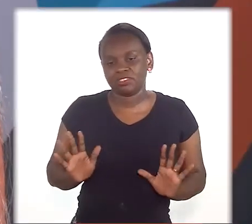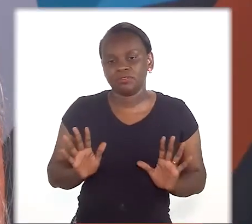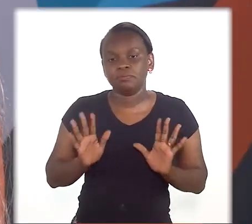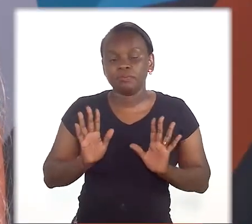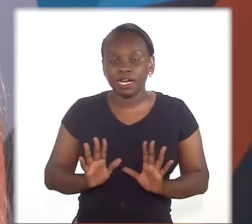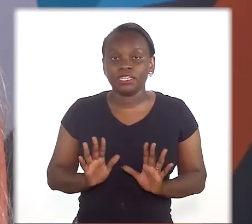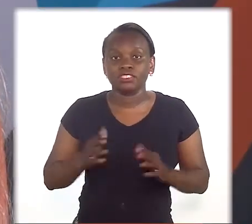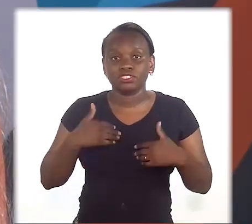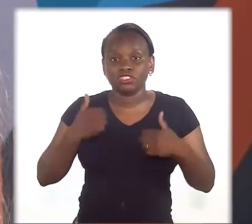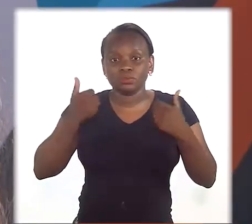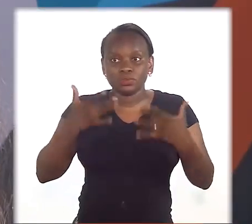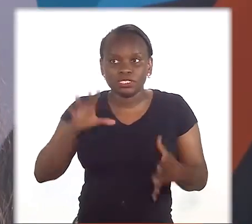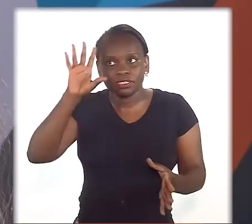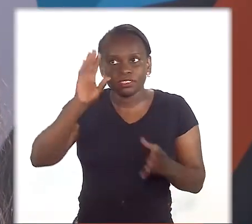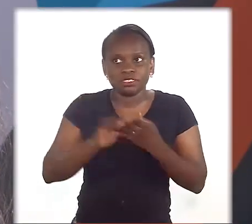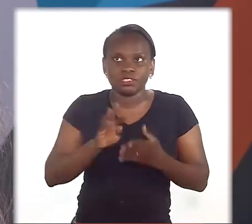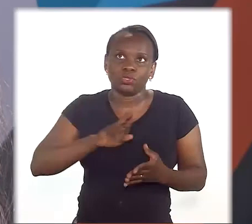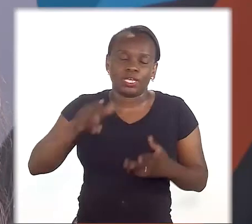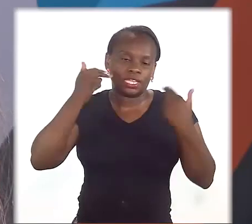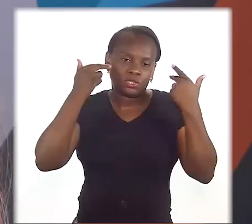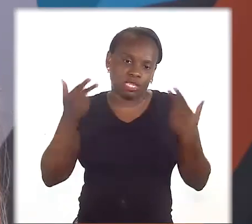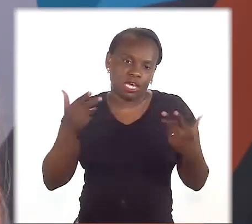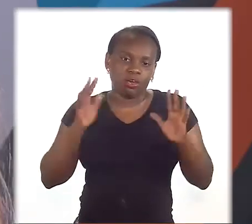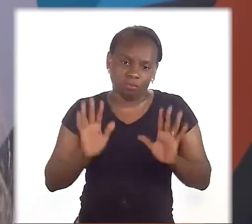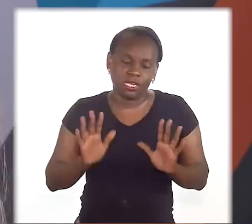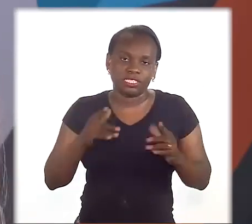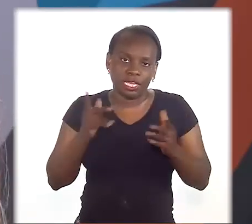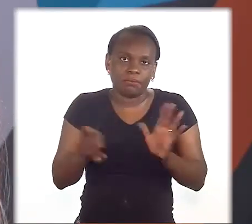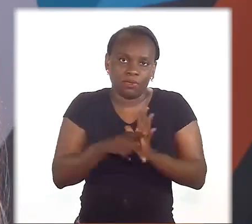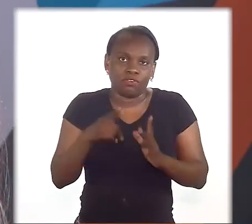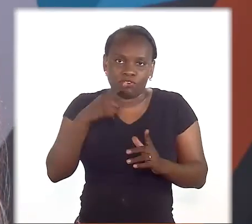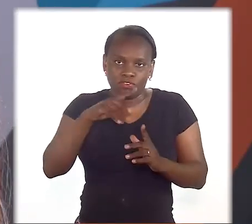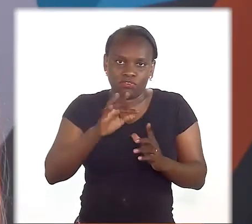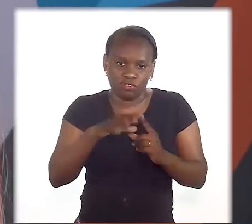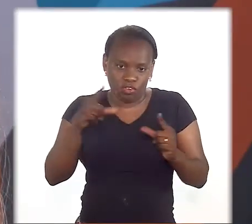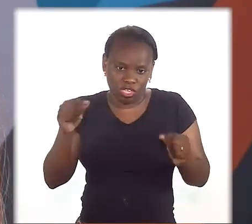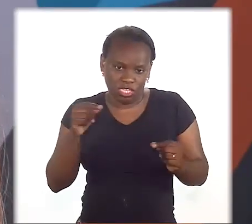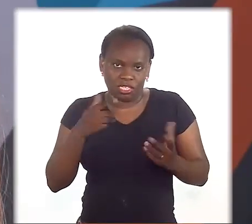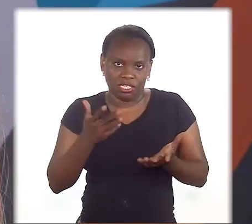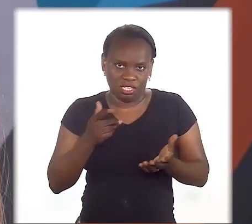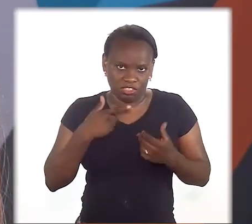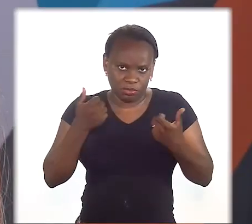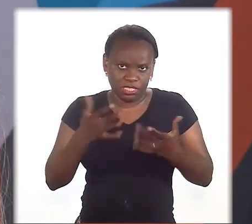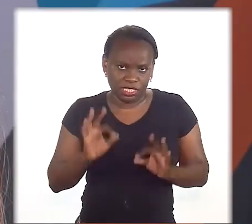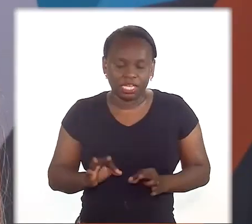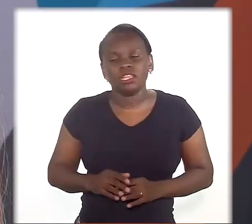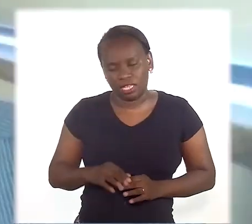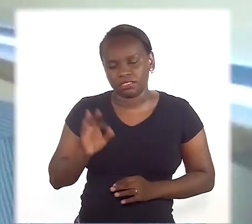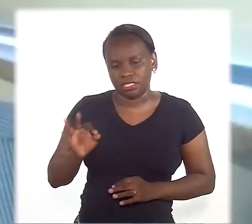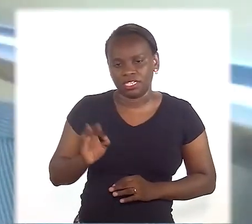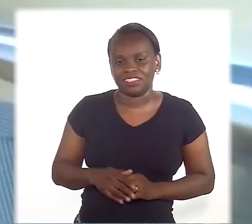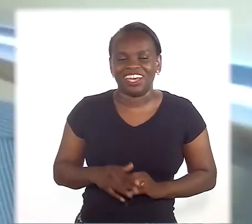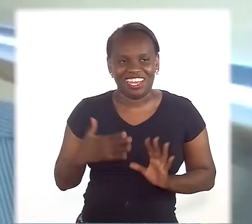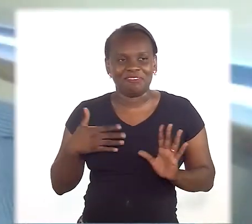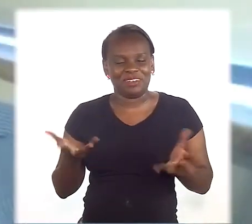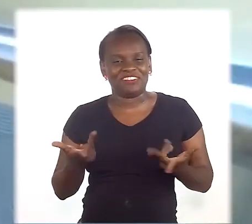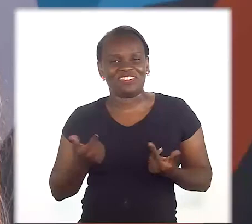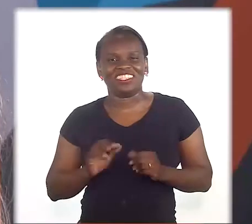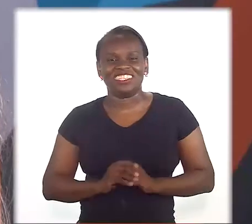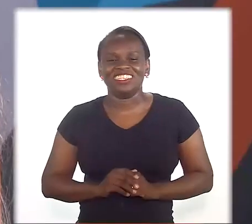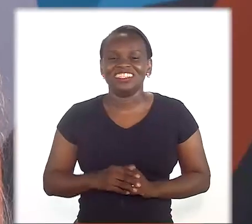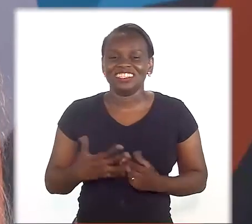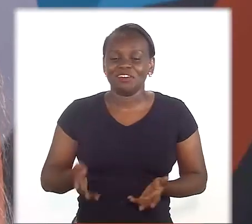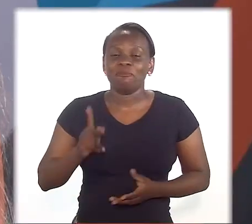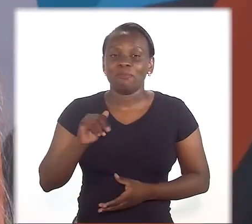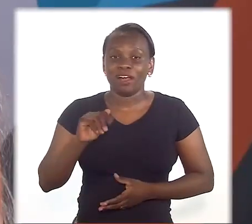exatamente isso. Aí eu presumi que não era natural, embora seja uma planta. Eu estou falando certo? Corretamente. Ah, que